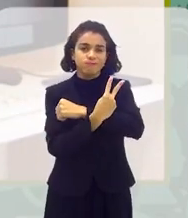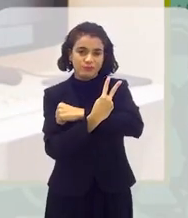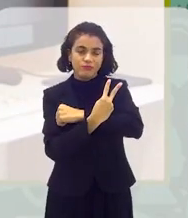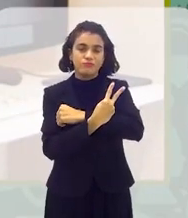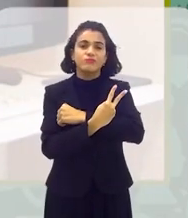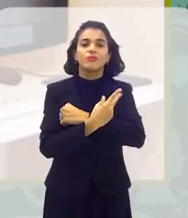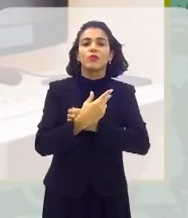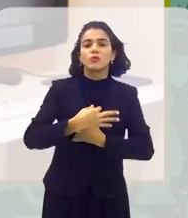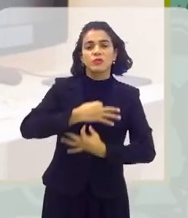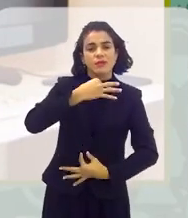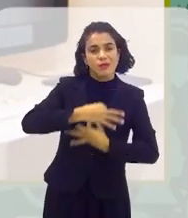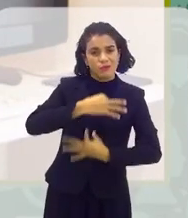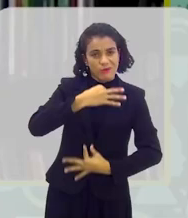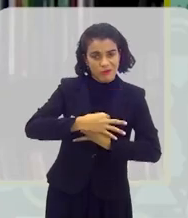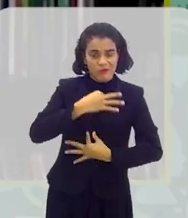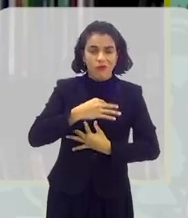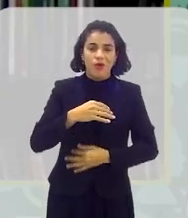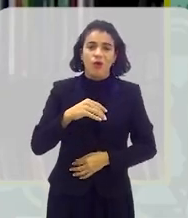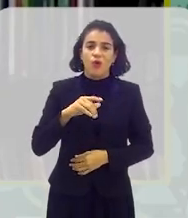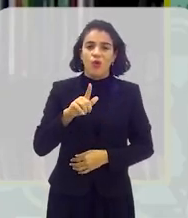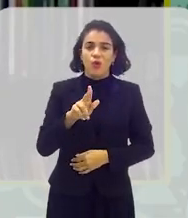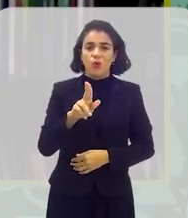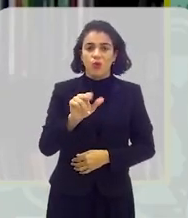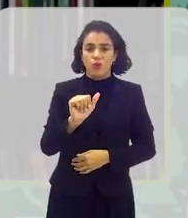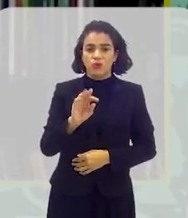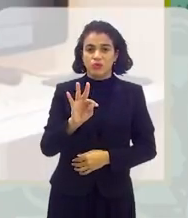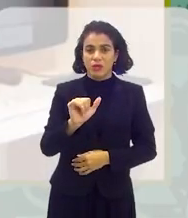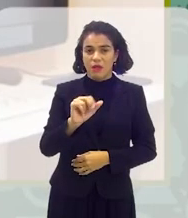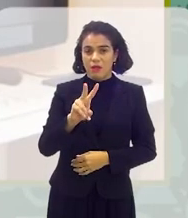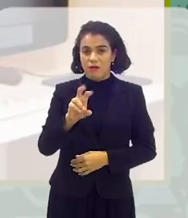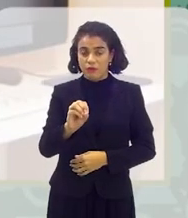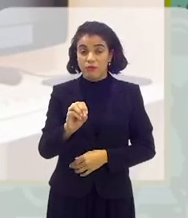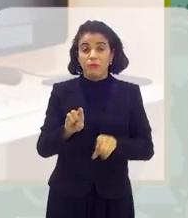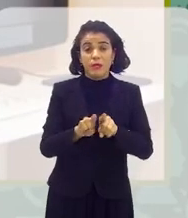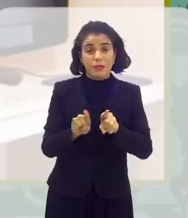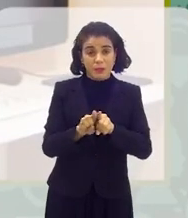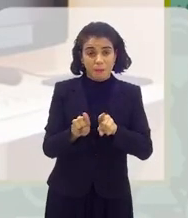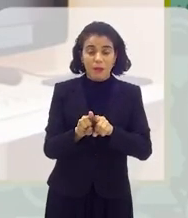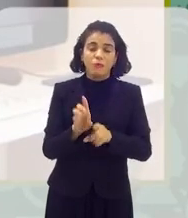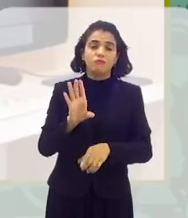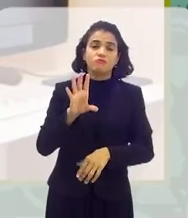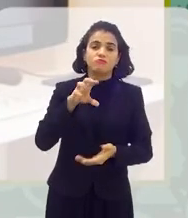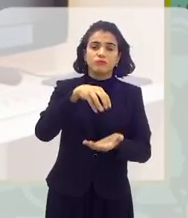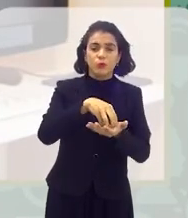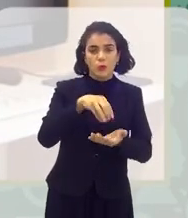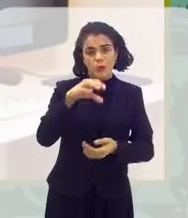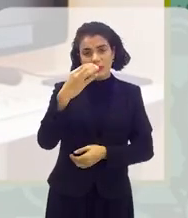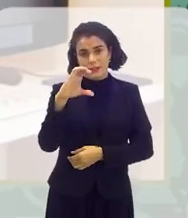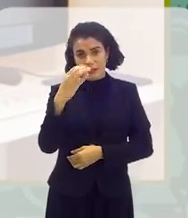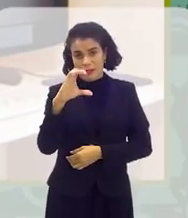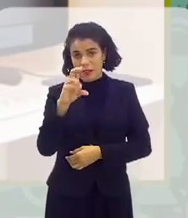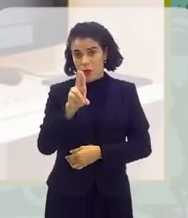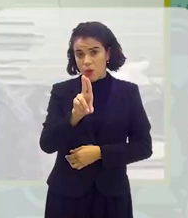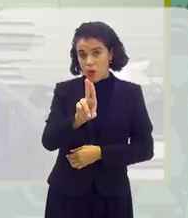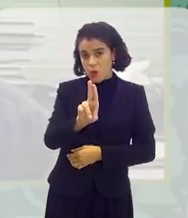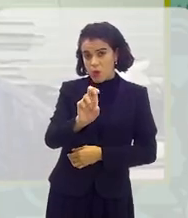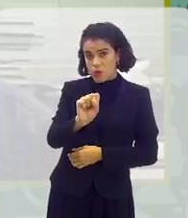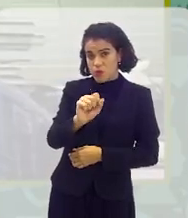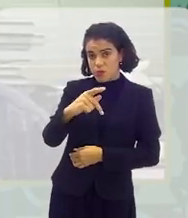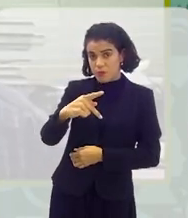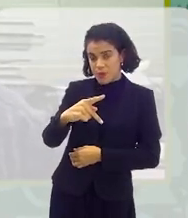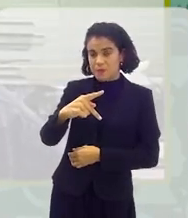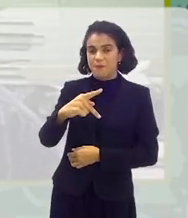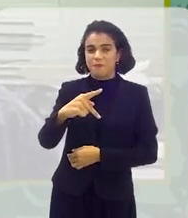executivo do CIEE do Rio Luiz Gustavo coppola e o diretor do Instituto de Ciências Matemáticas e de computação da USP